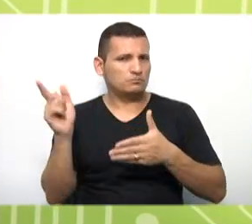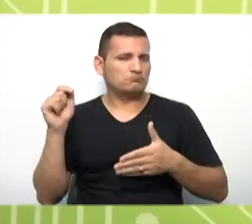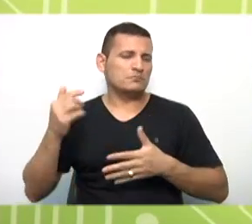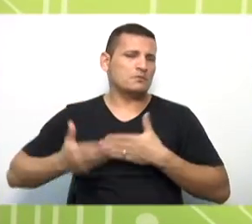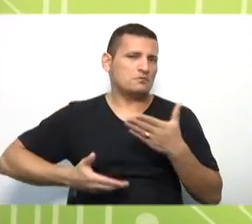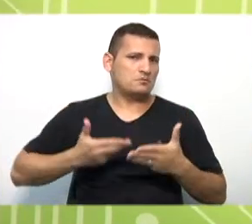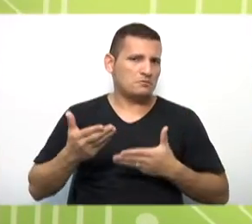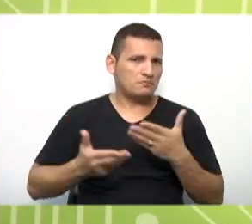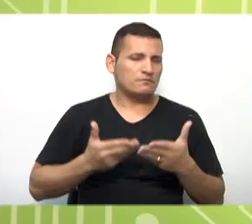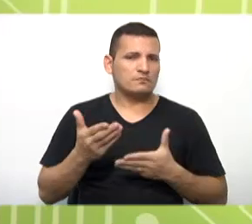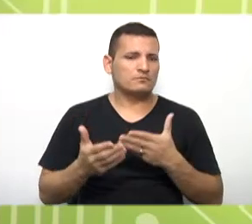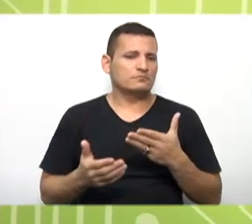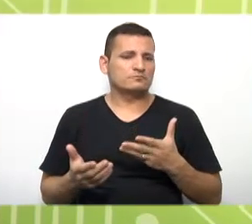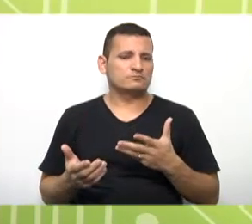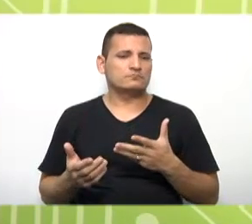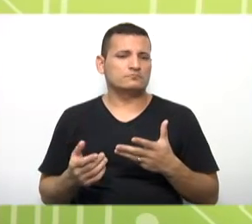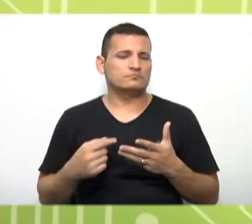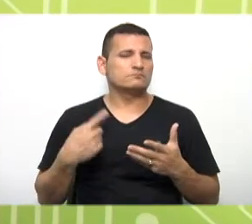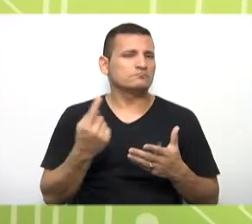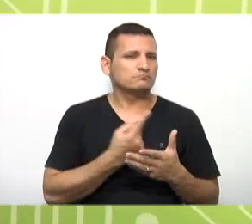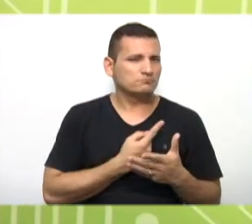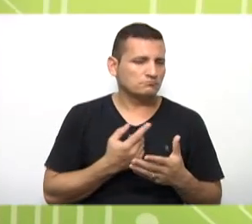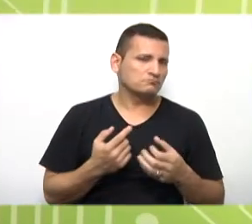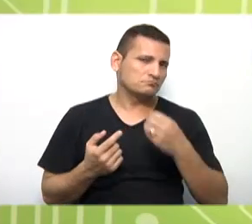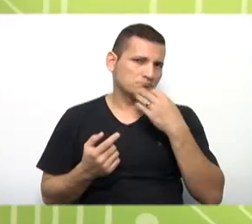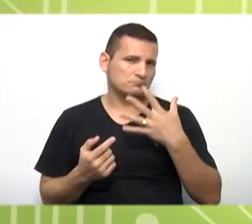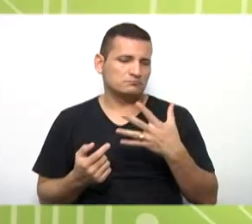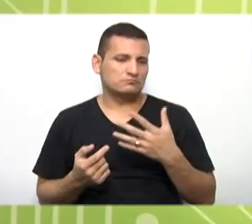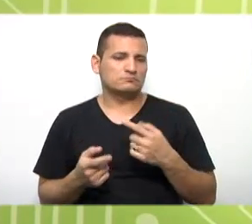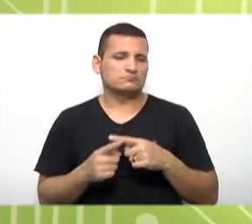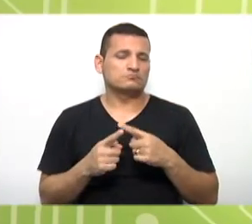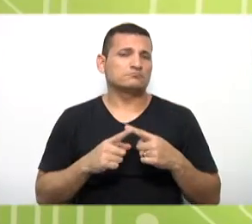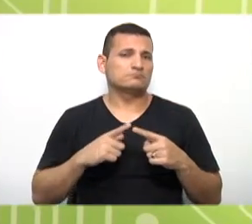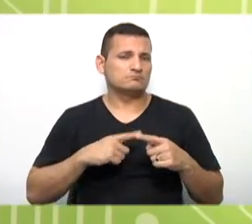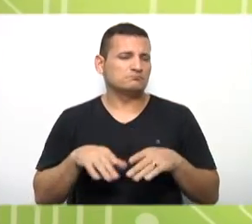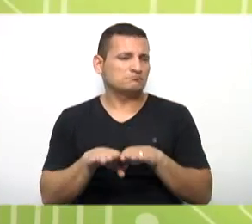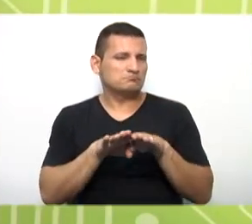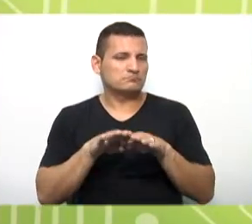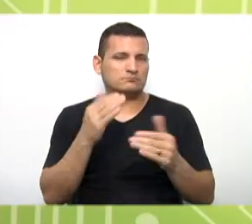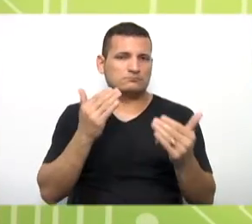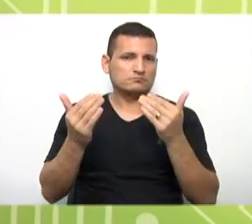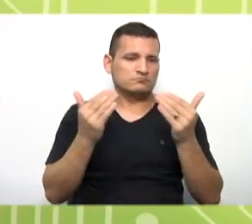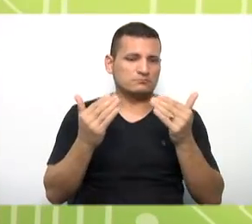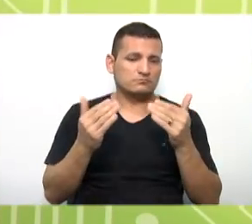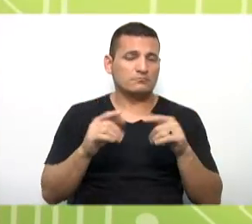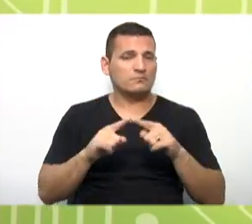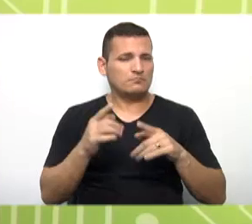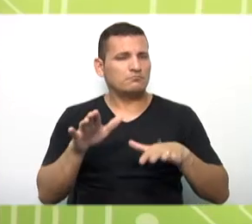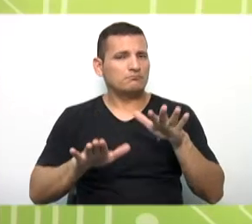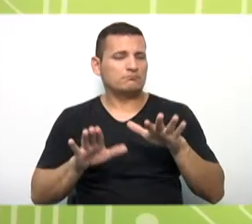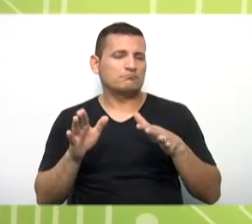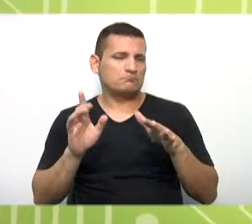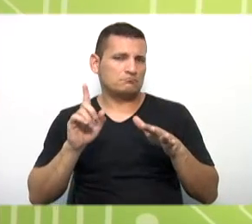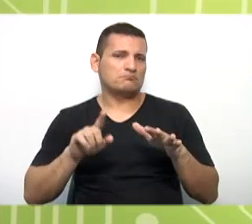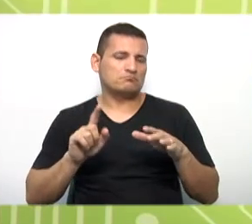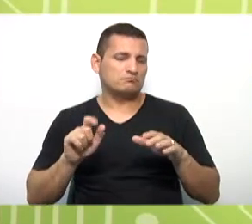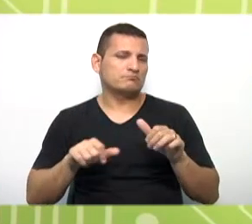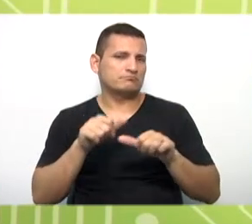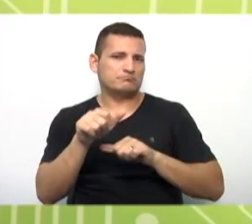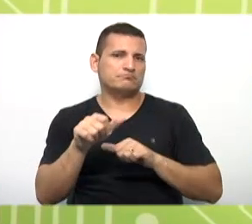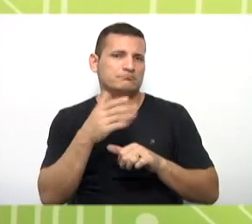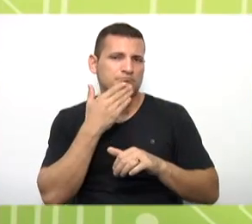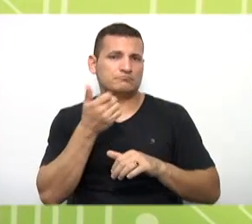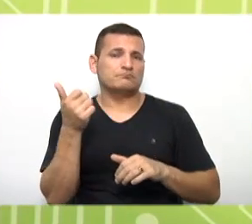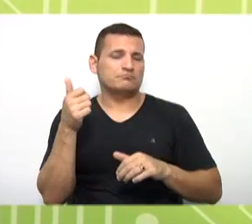gente como algo dessa forma, porque há um padrão de comparação, mas às vezes é necessário e é para o melhor